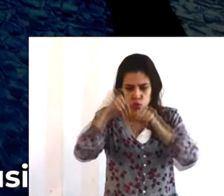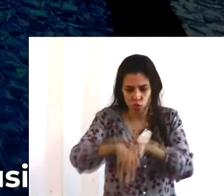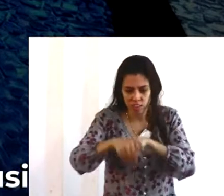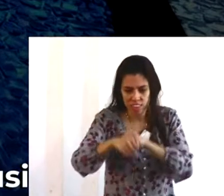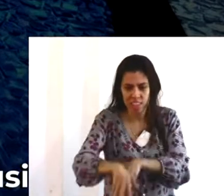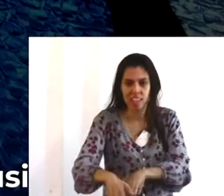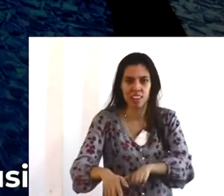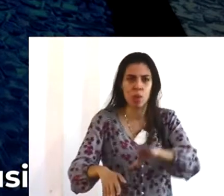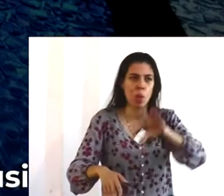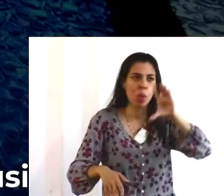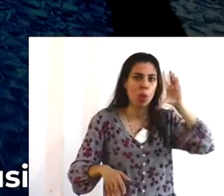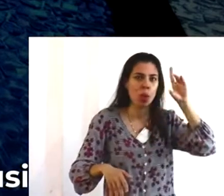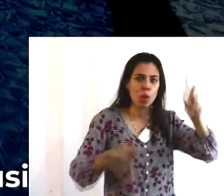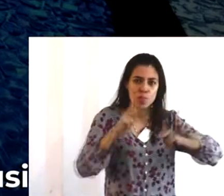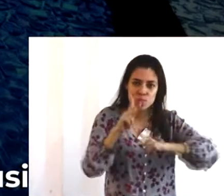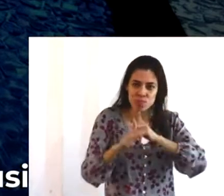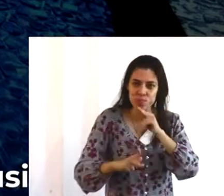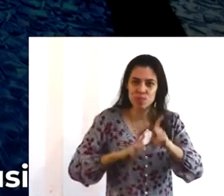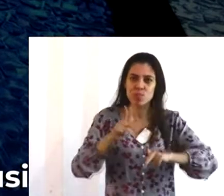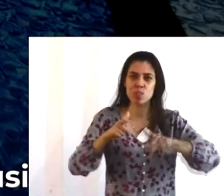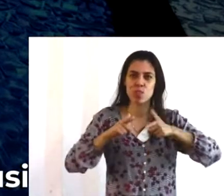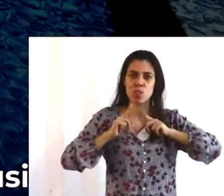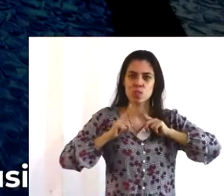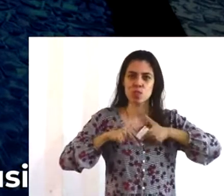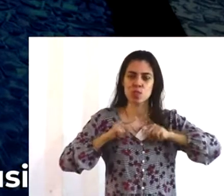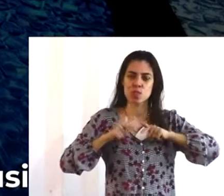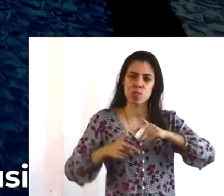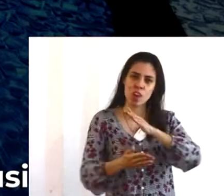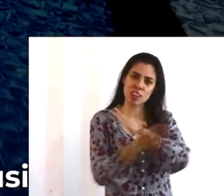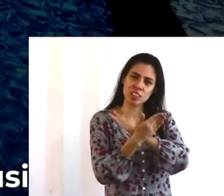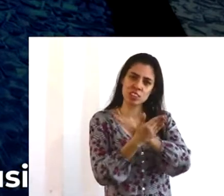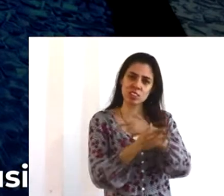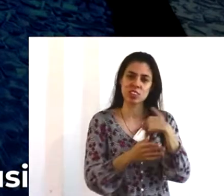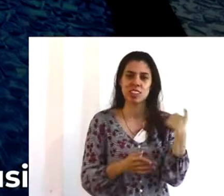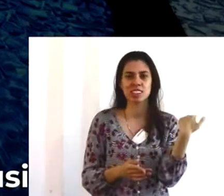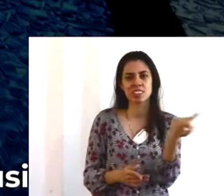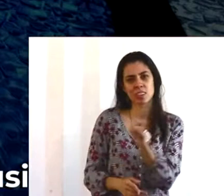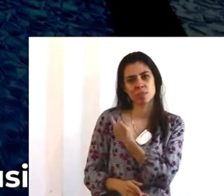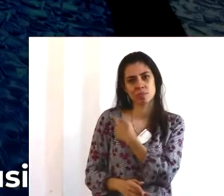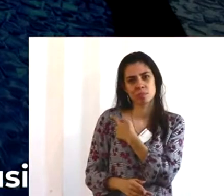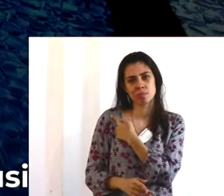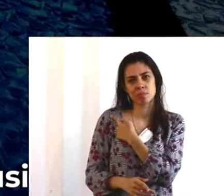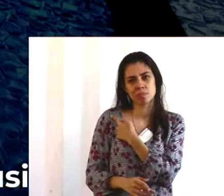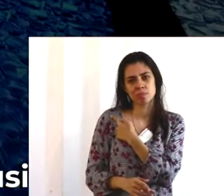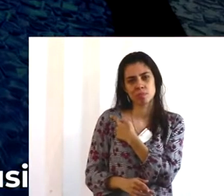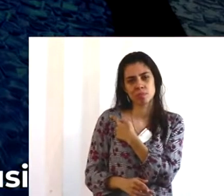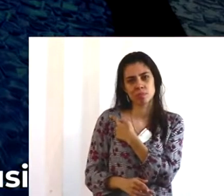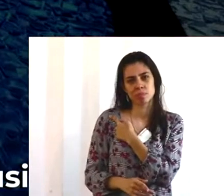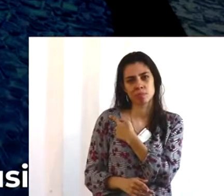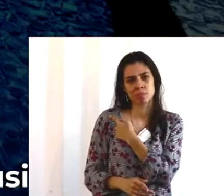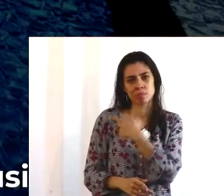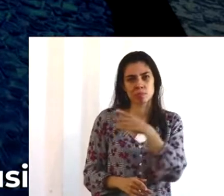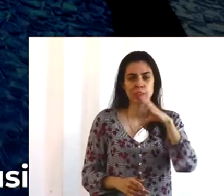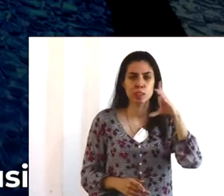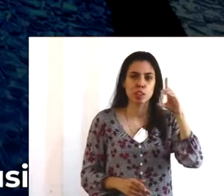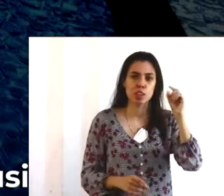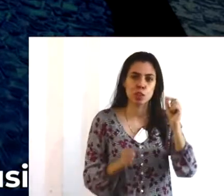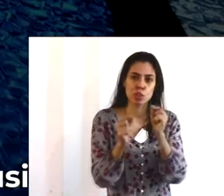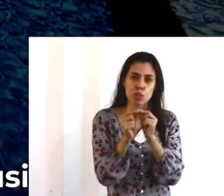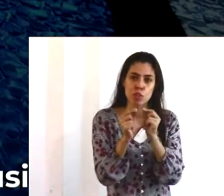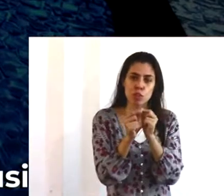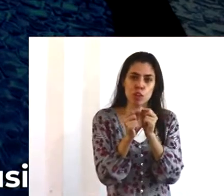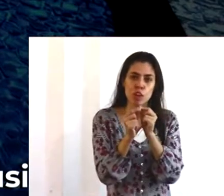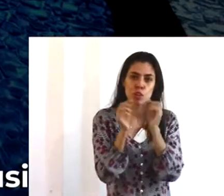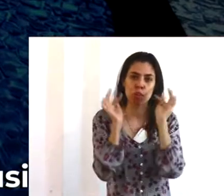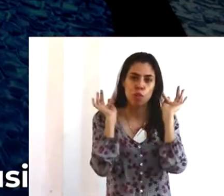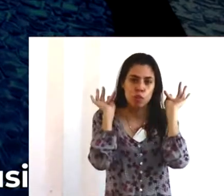Vinde, contemplai as obras do Senhor, que assolações efetuou na terra. Ele põe termo à guerra até os